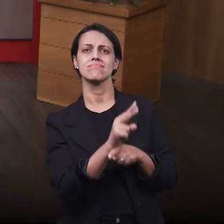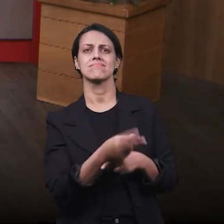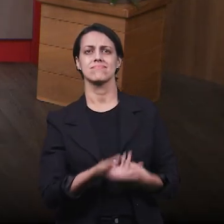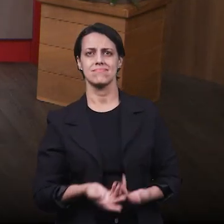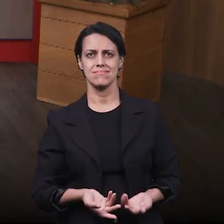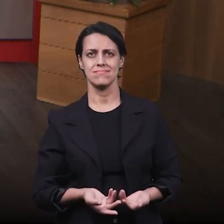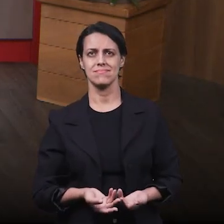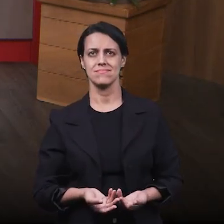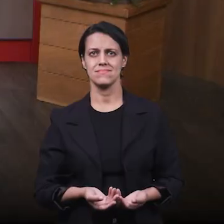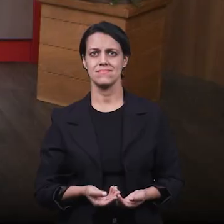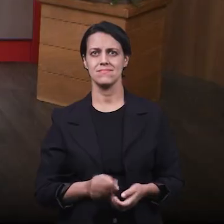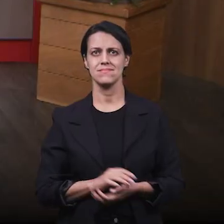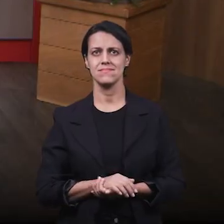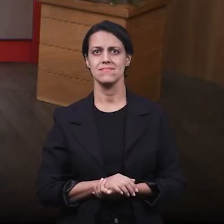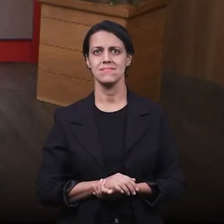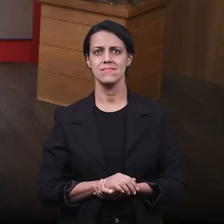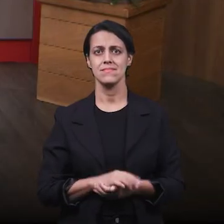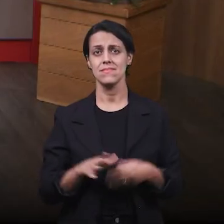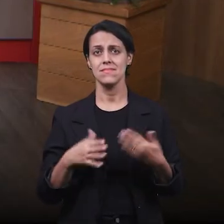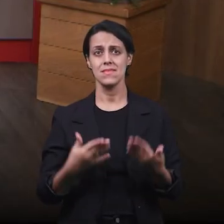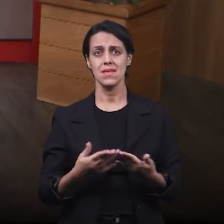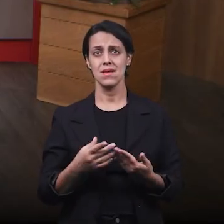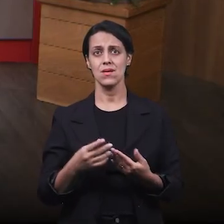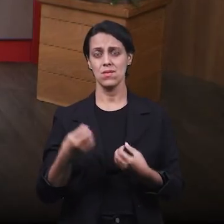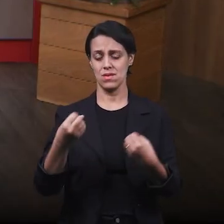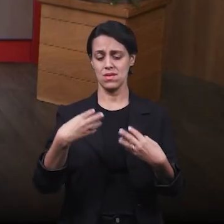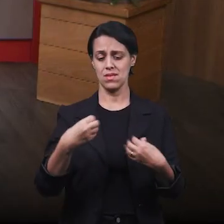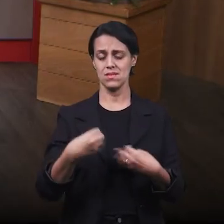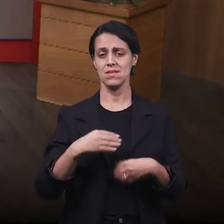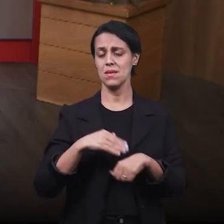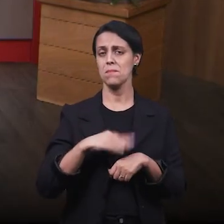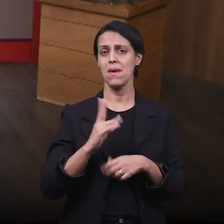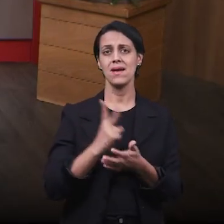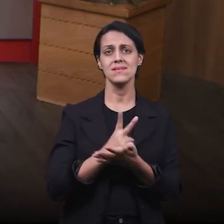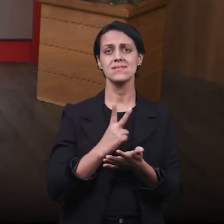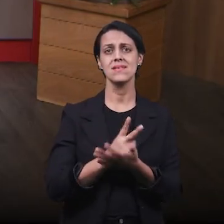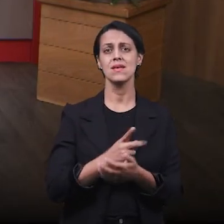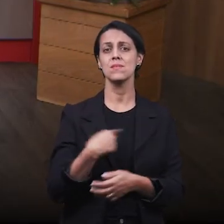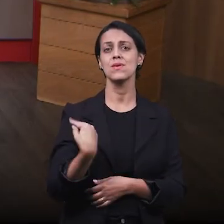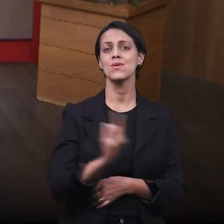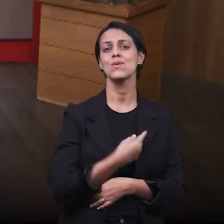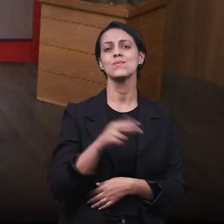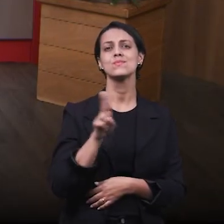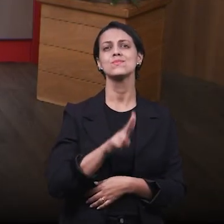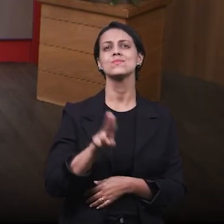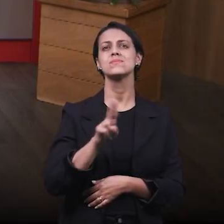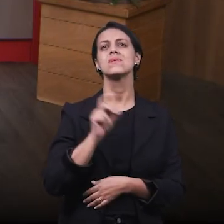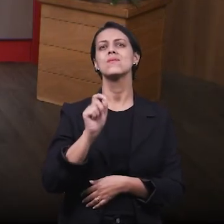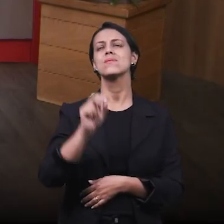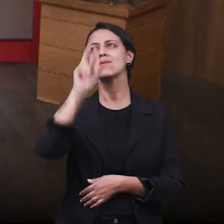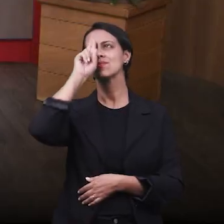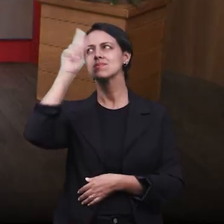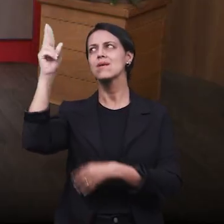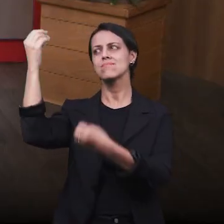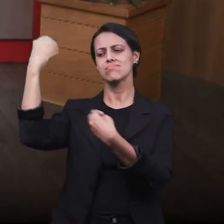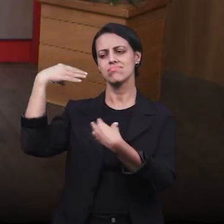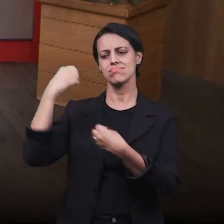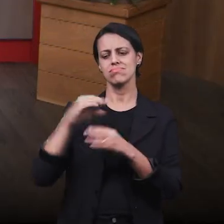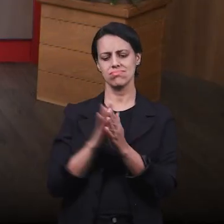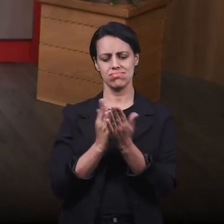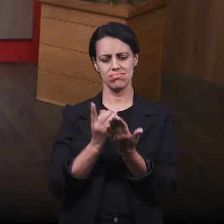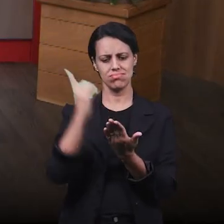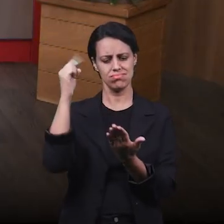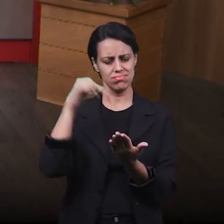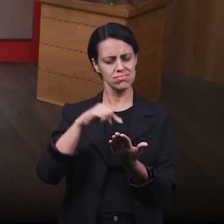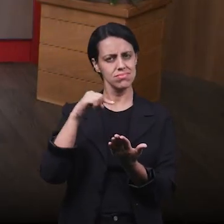seguir essas dicas. Então, isso nos ensina cada vez mais colocarmos em prática a palavra que o Senhor nos orienta.